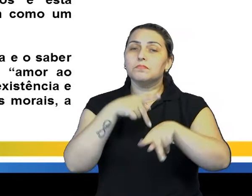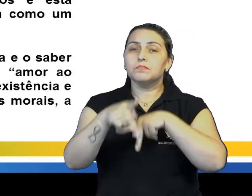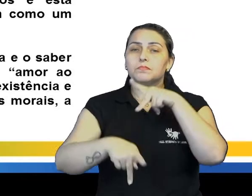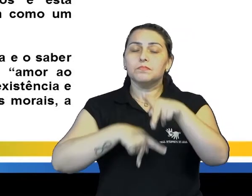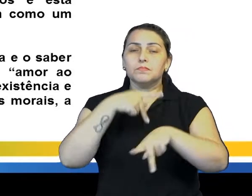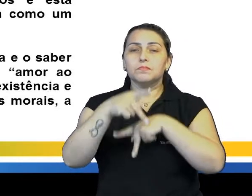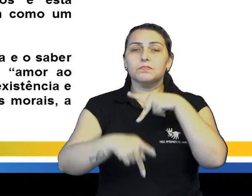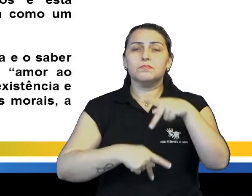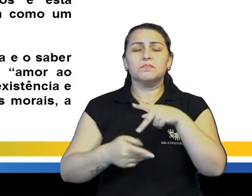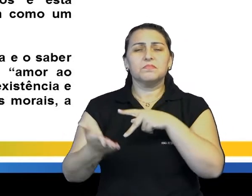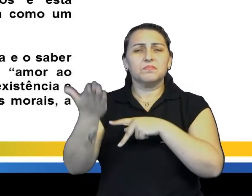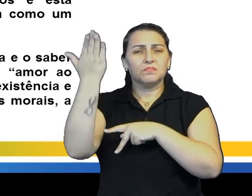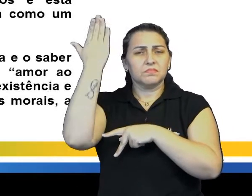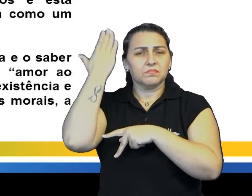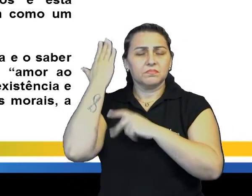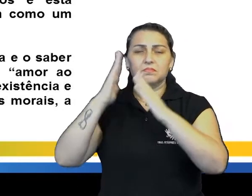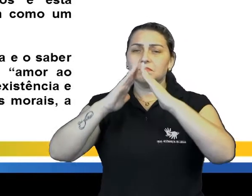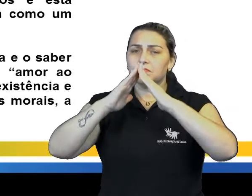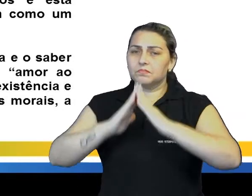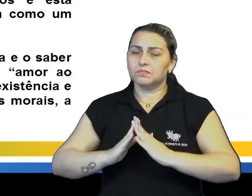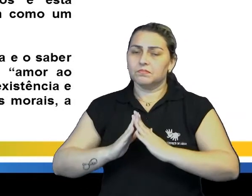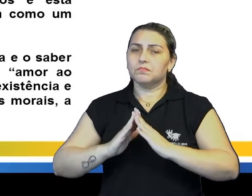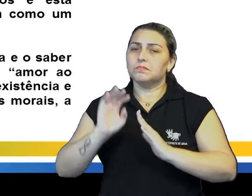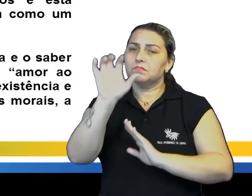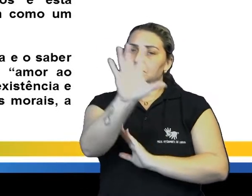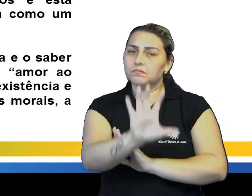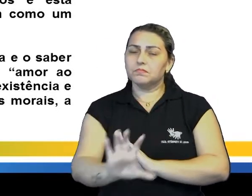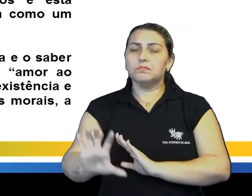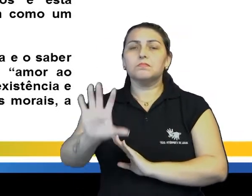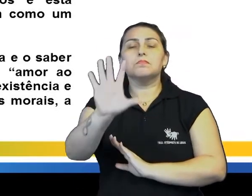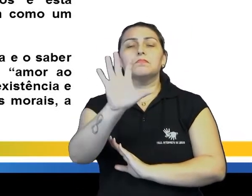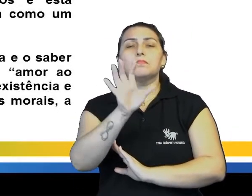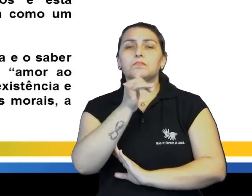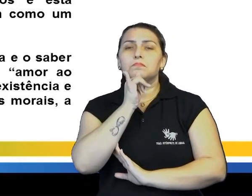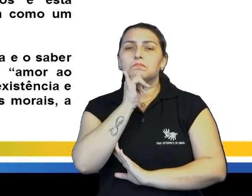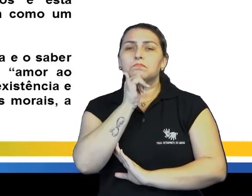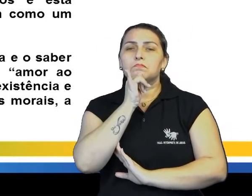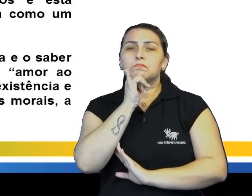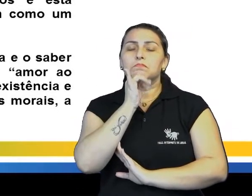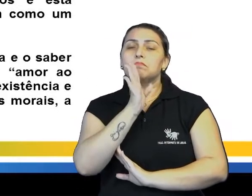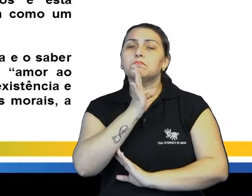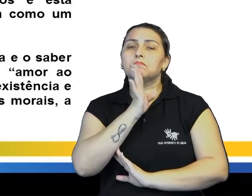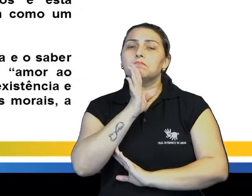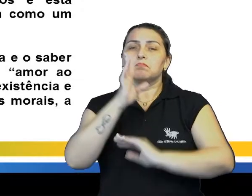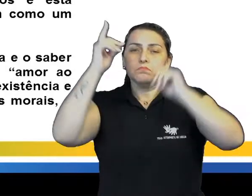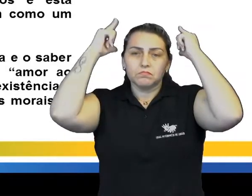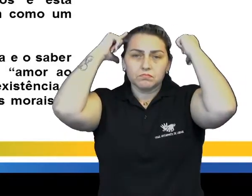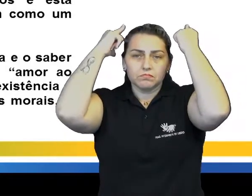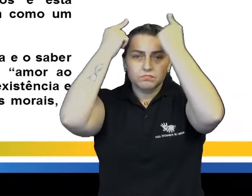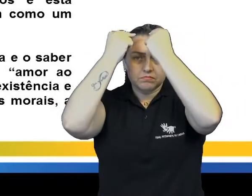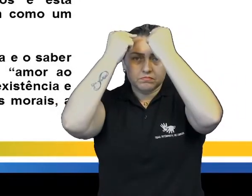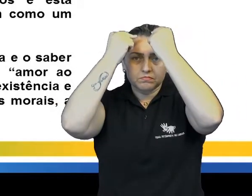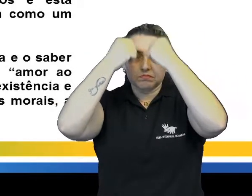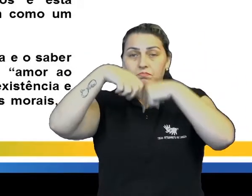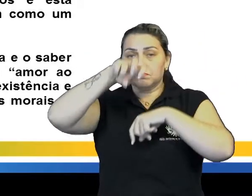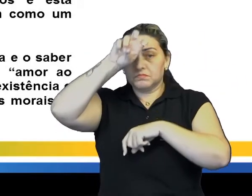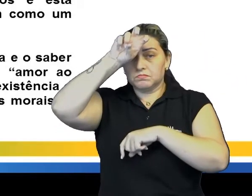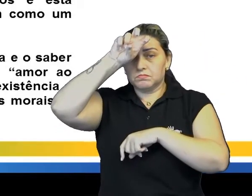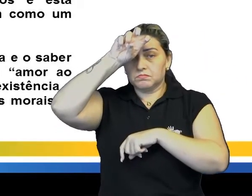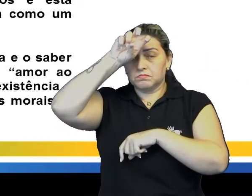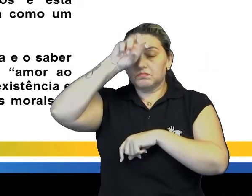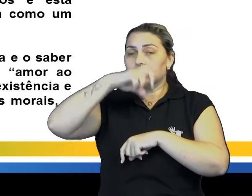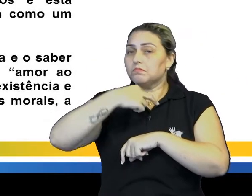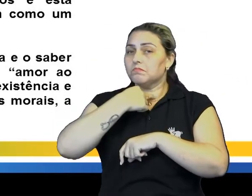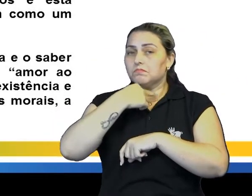povos primitivos que habitavam aquela região que a gente conhece como Grécia. A gente não pode dizer que eles eram